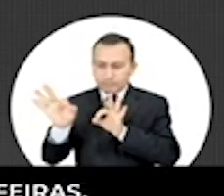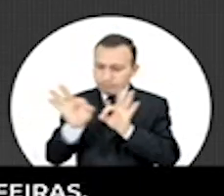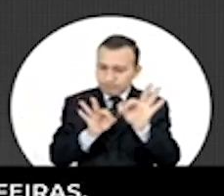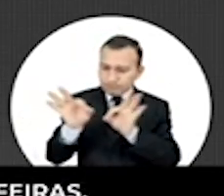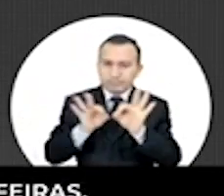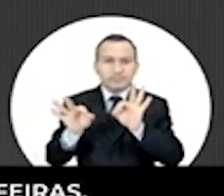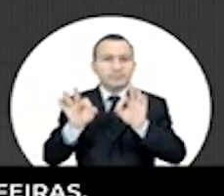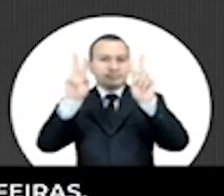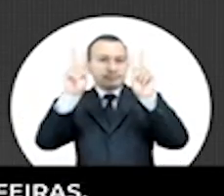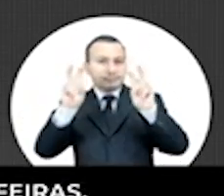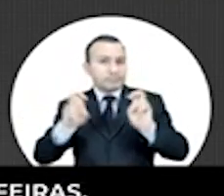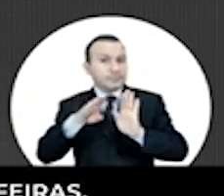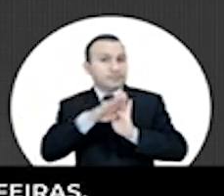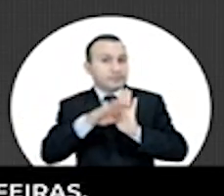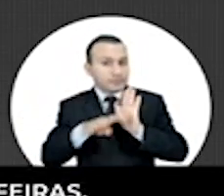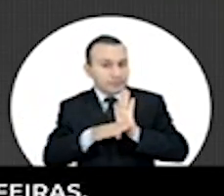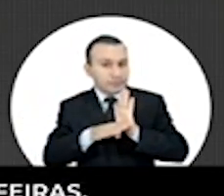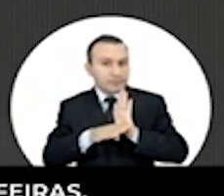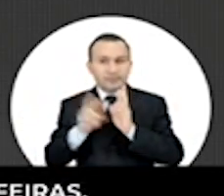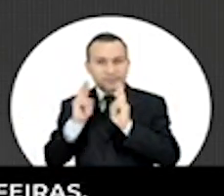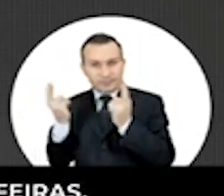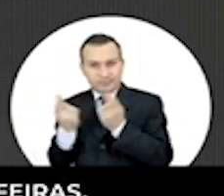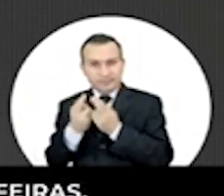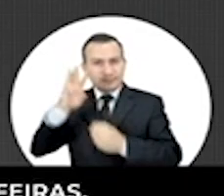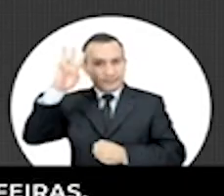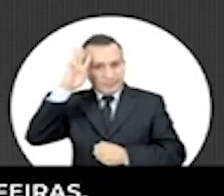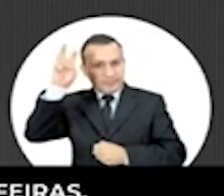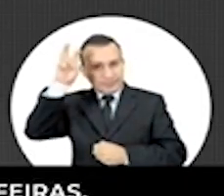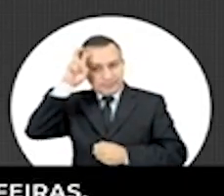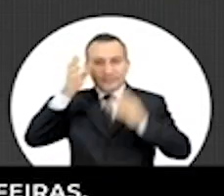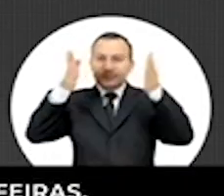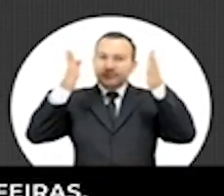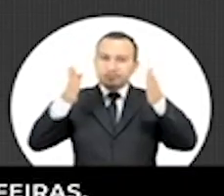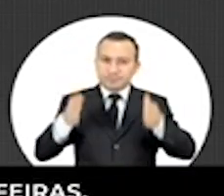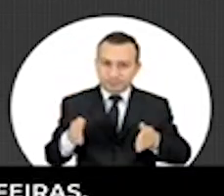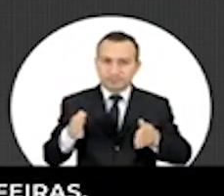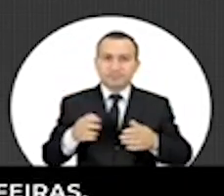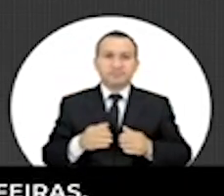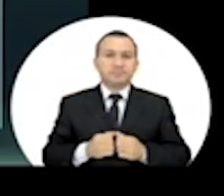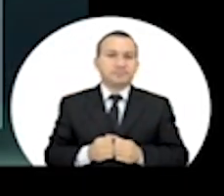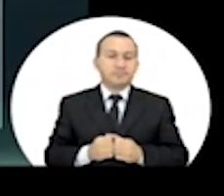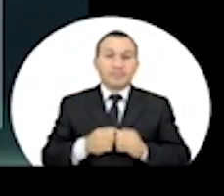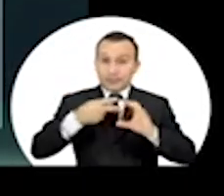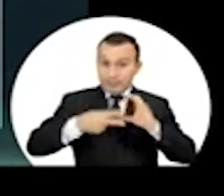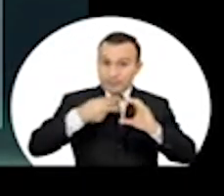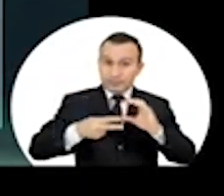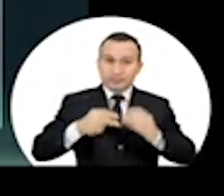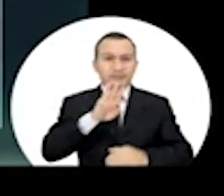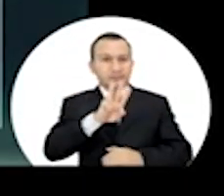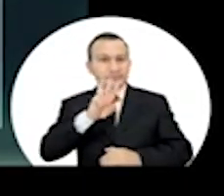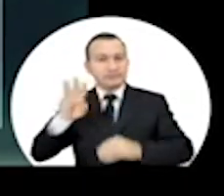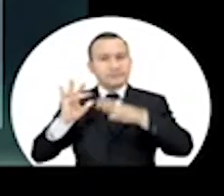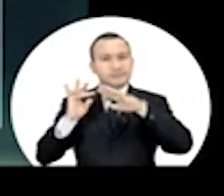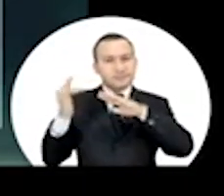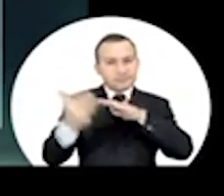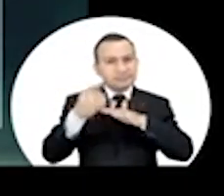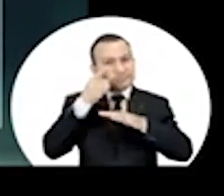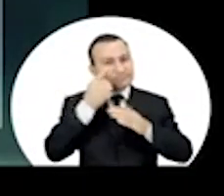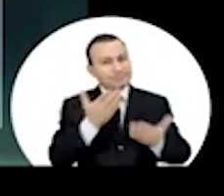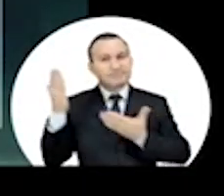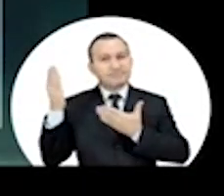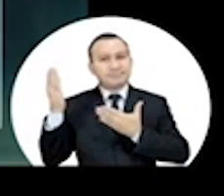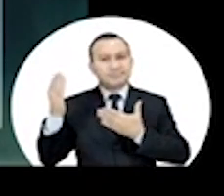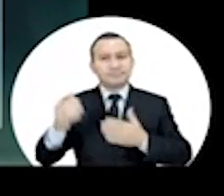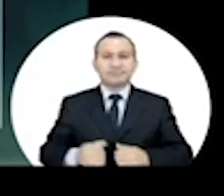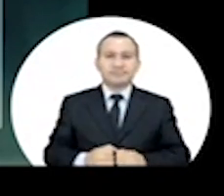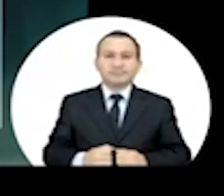elaboração das pautas da ordem do dia, das sessões que acontecem às terças e quintas-feiras. Acompanhe os trabalhos no site e nas